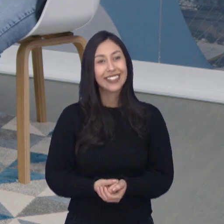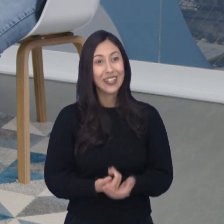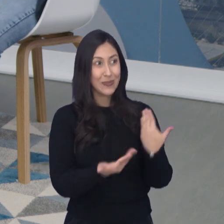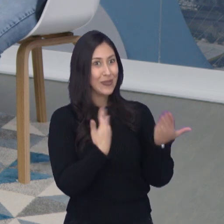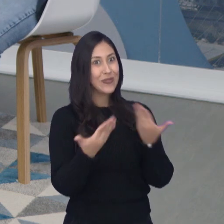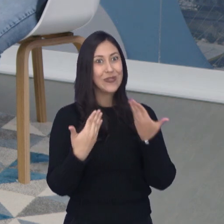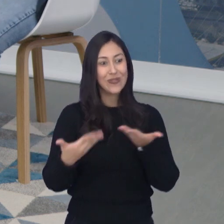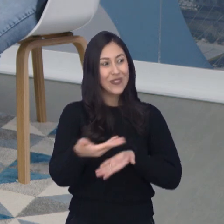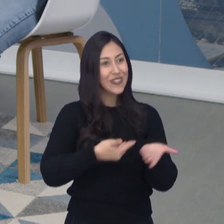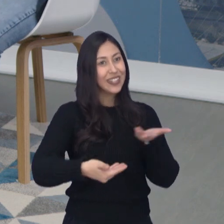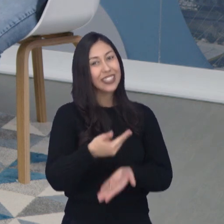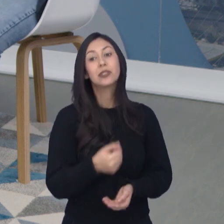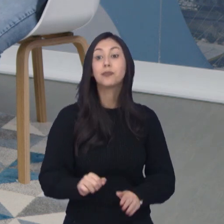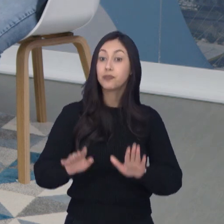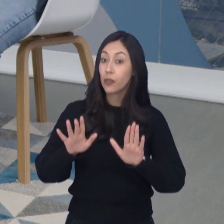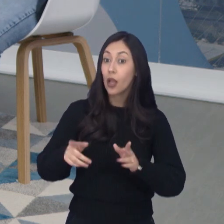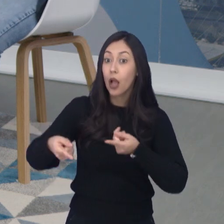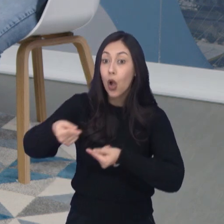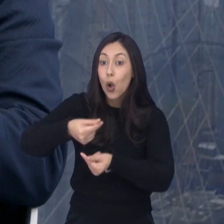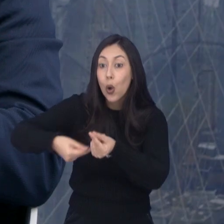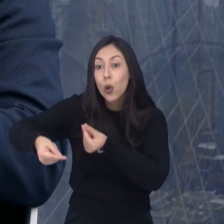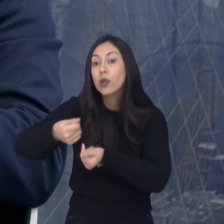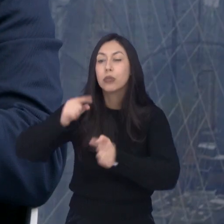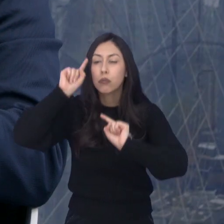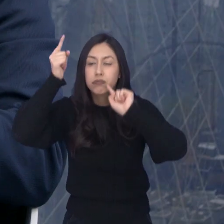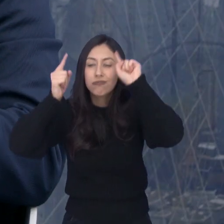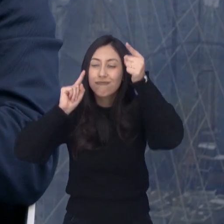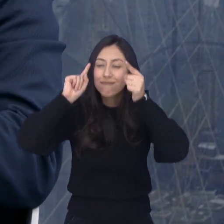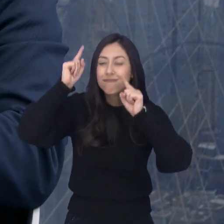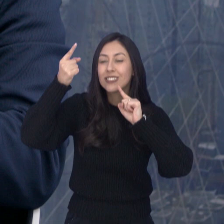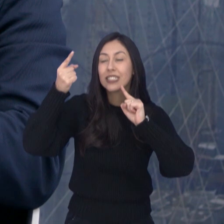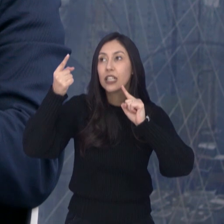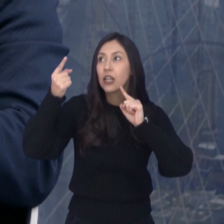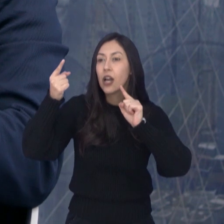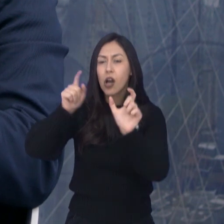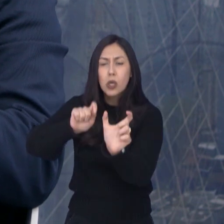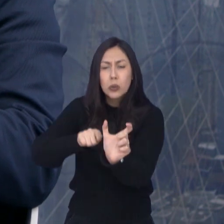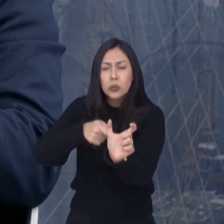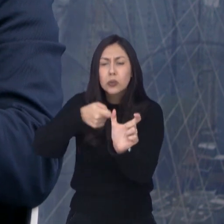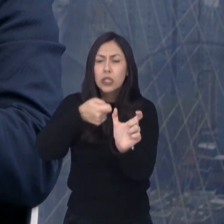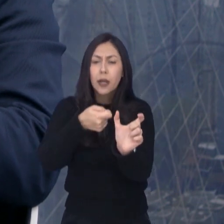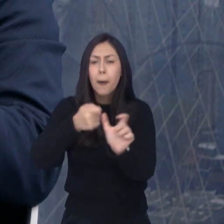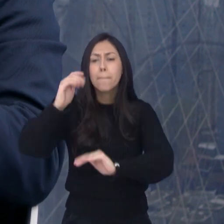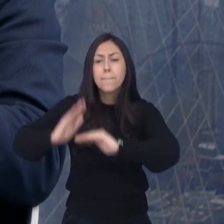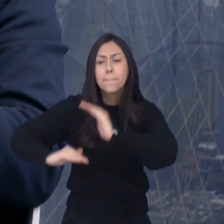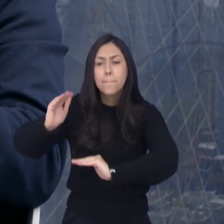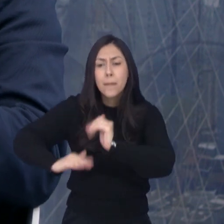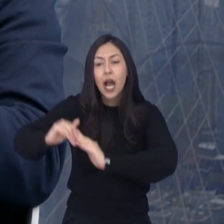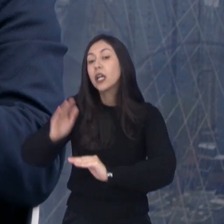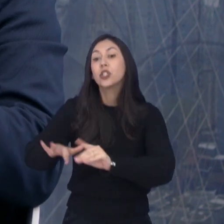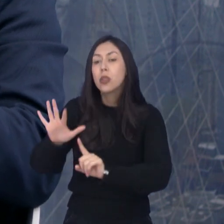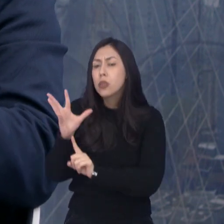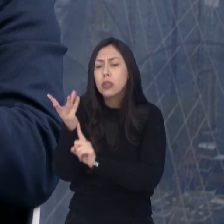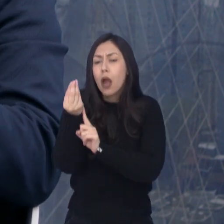Diácono. A economia criativa é um nome que foi dado para todas as atividades que têm a ver com o ramo das artes